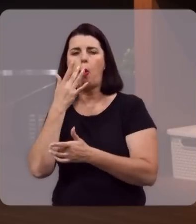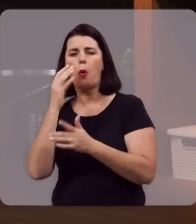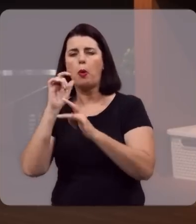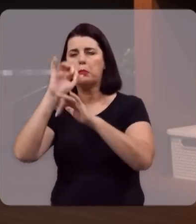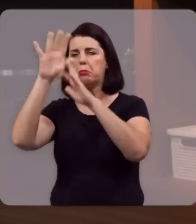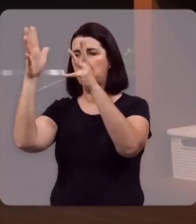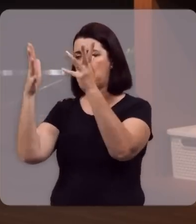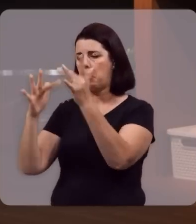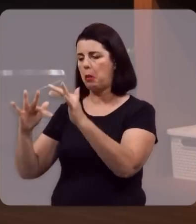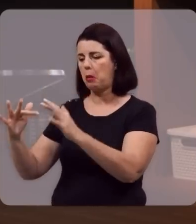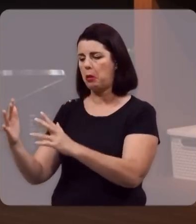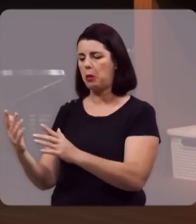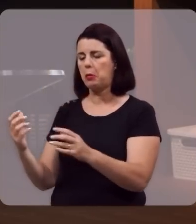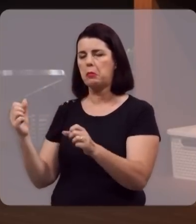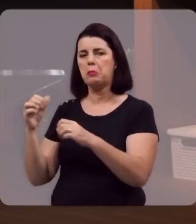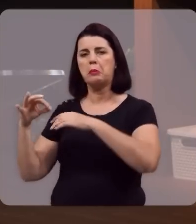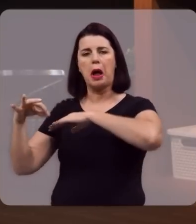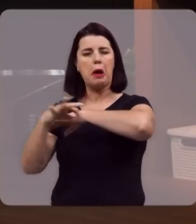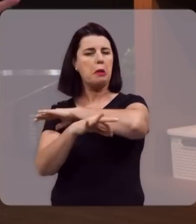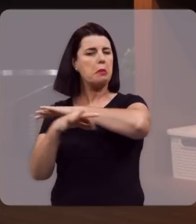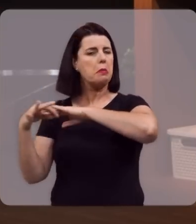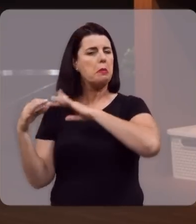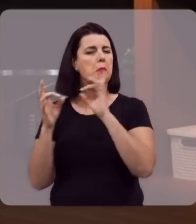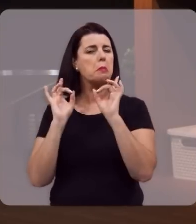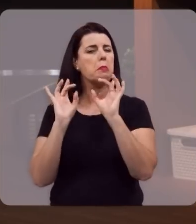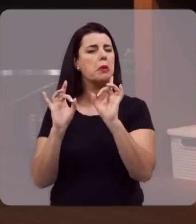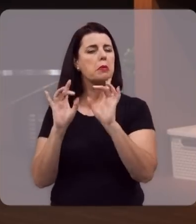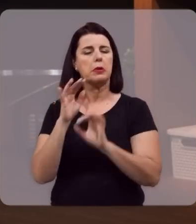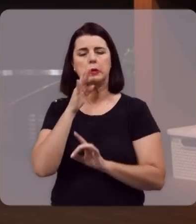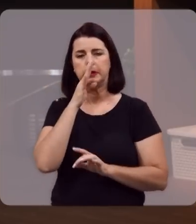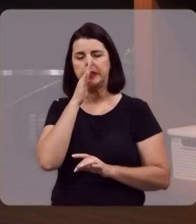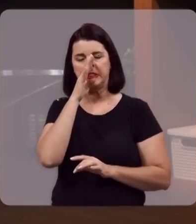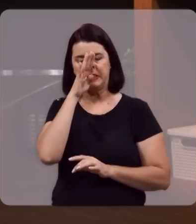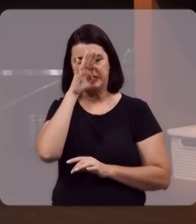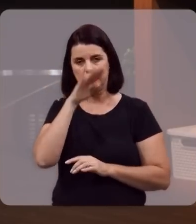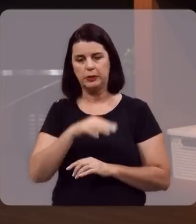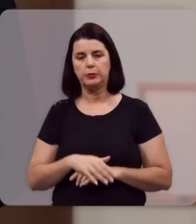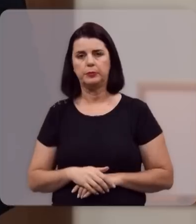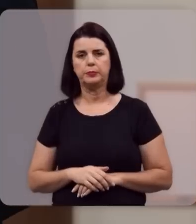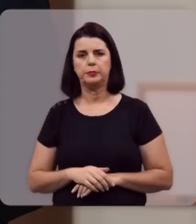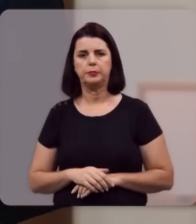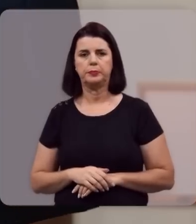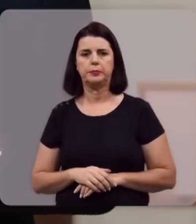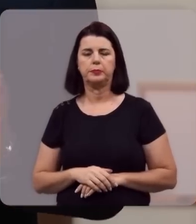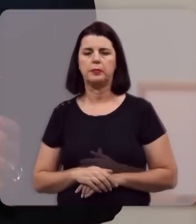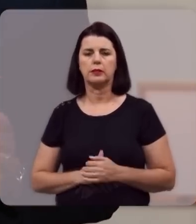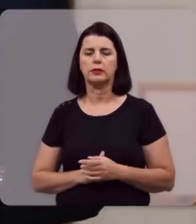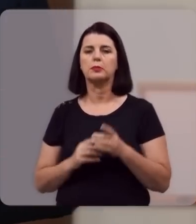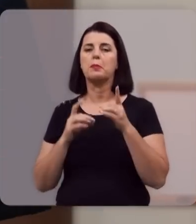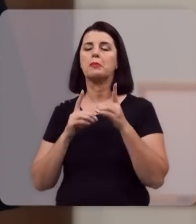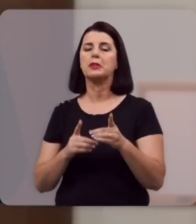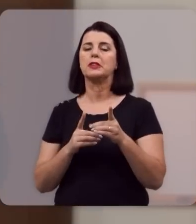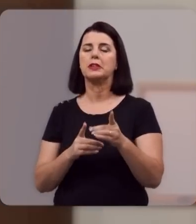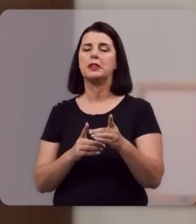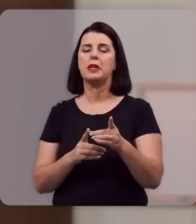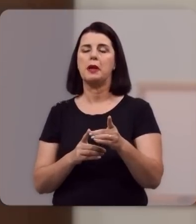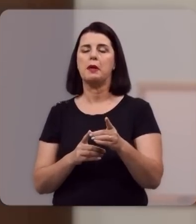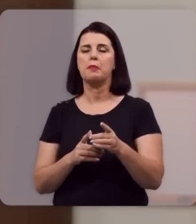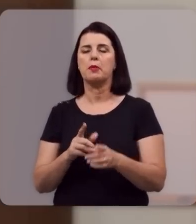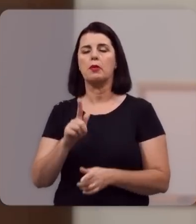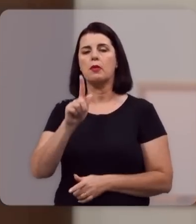arquitetônicas mais belas daquele primeiro século. Os